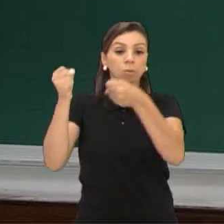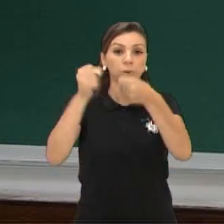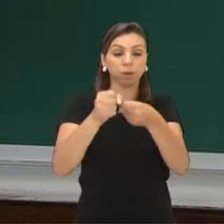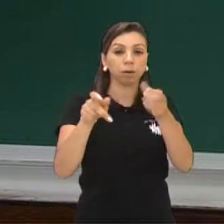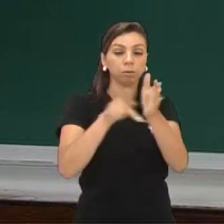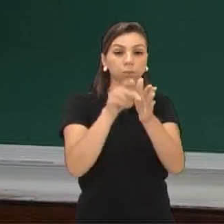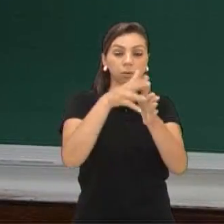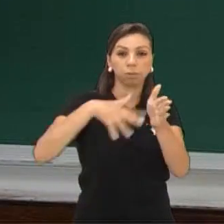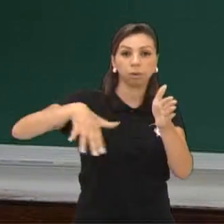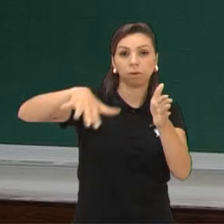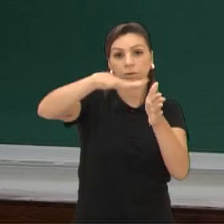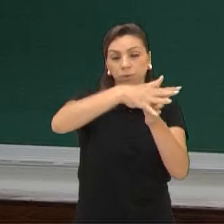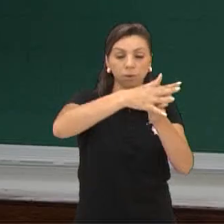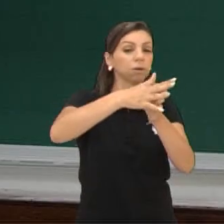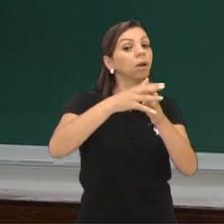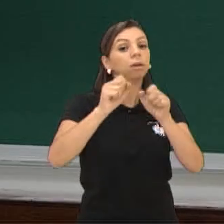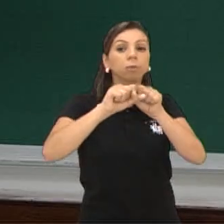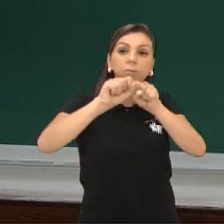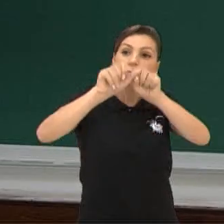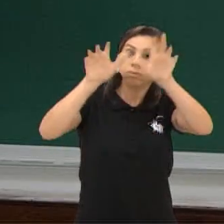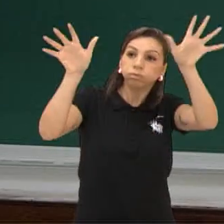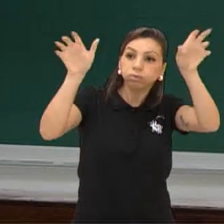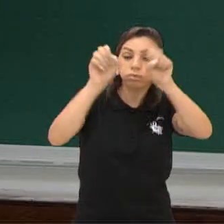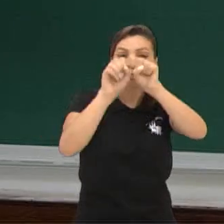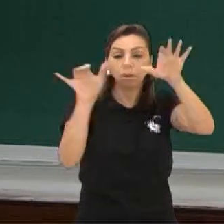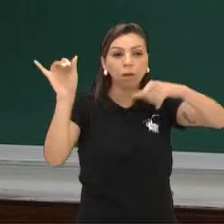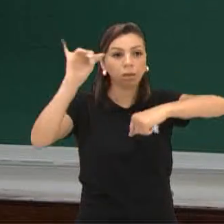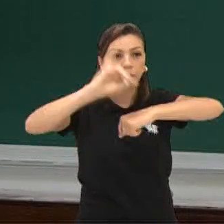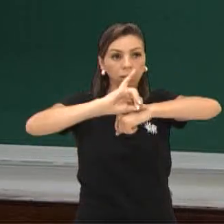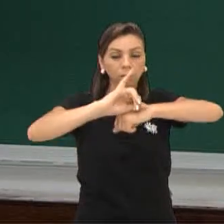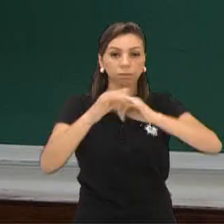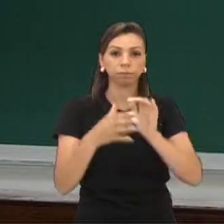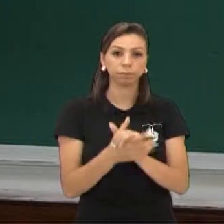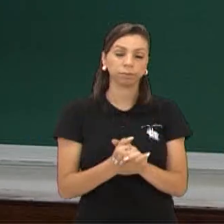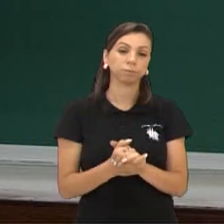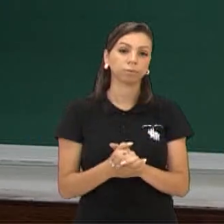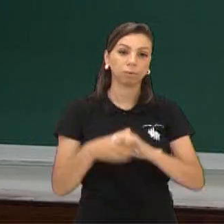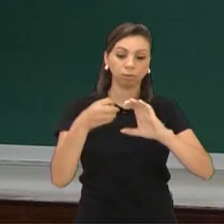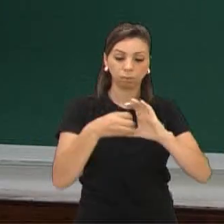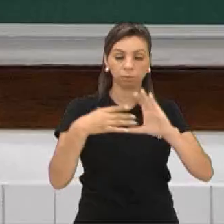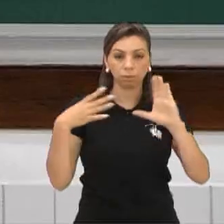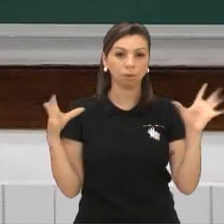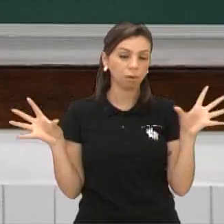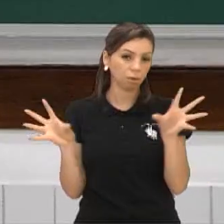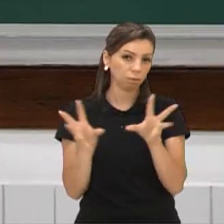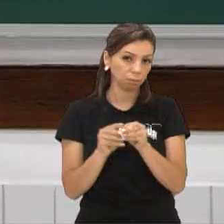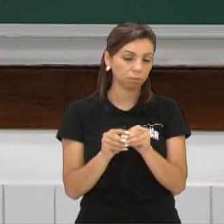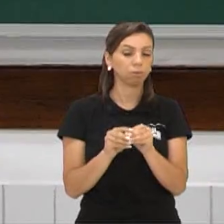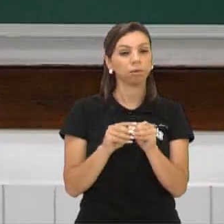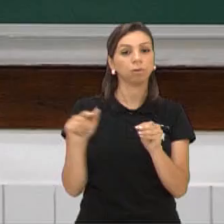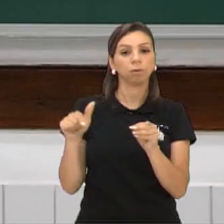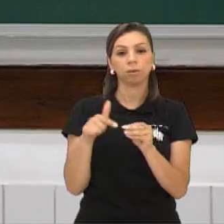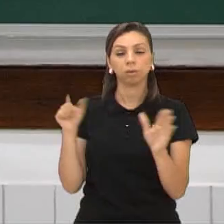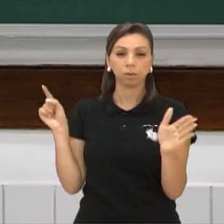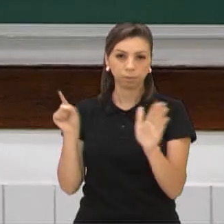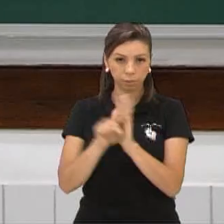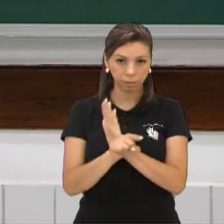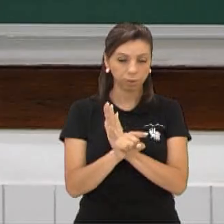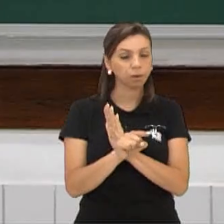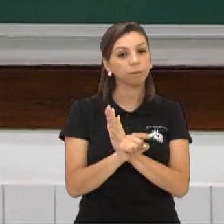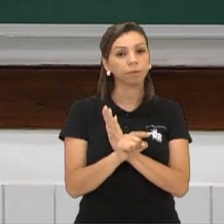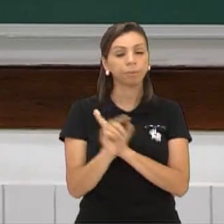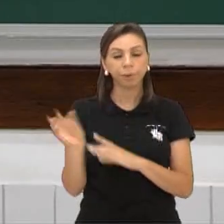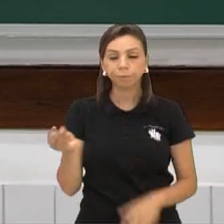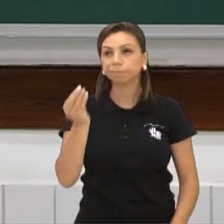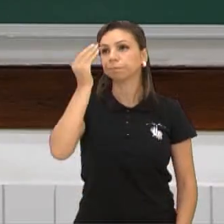também distribuem essas áreas de centralidade. Nessa característica, fechamos agora mais um quizinho para que a gente